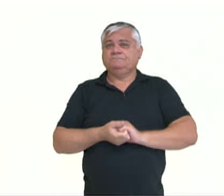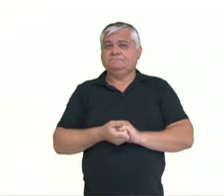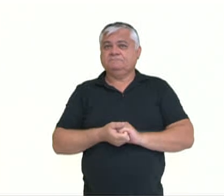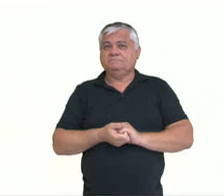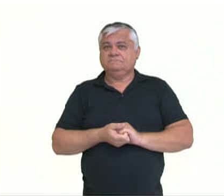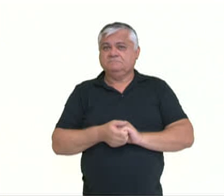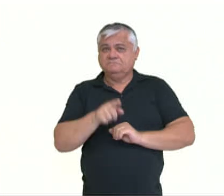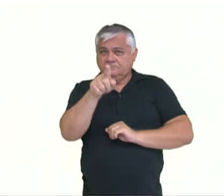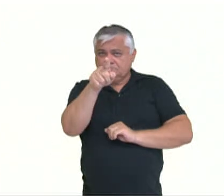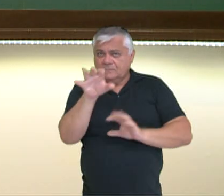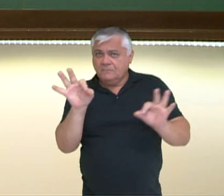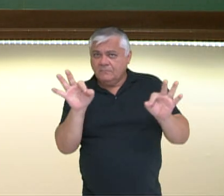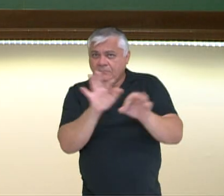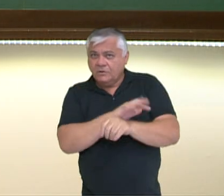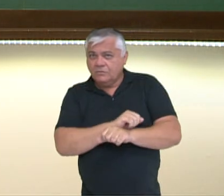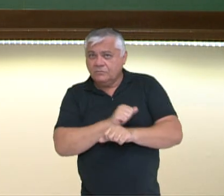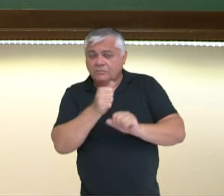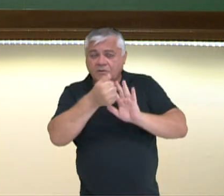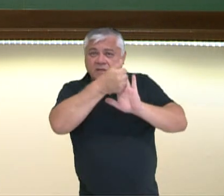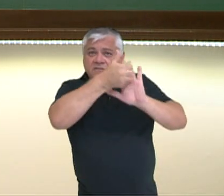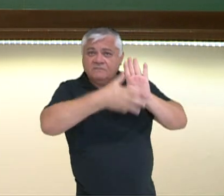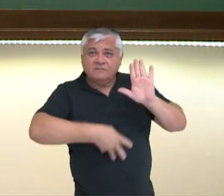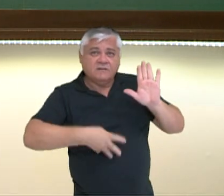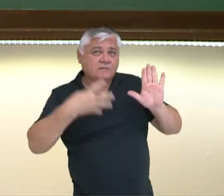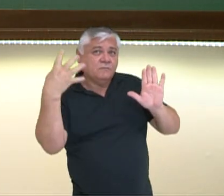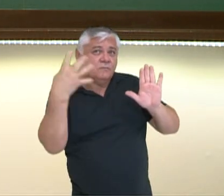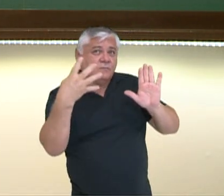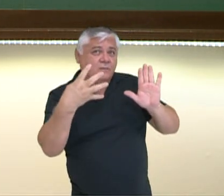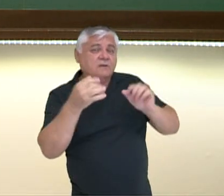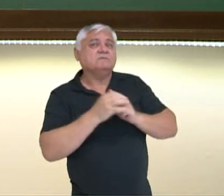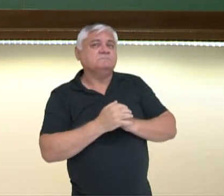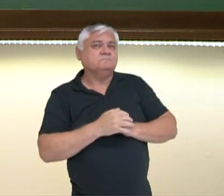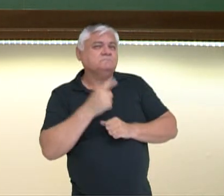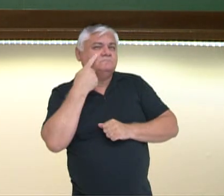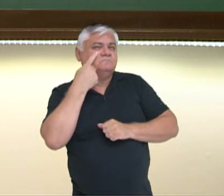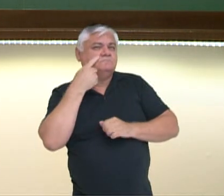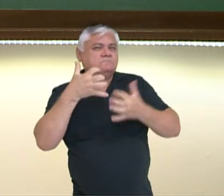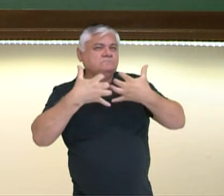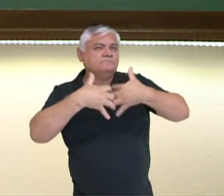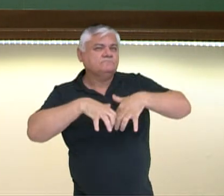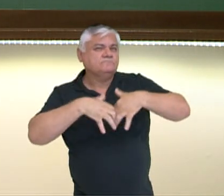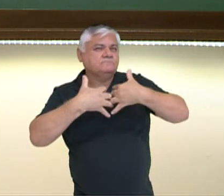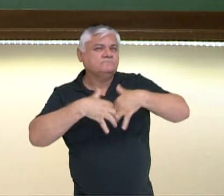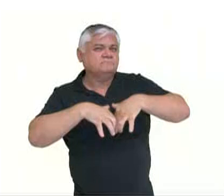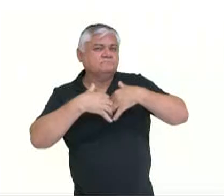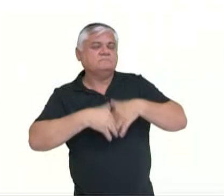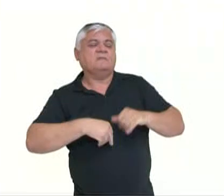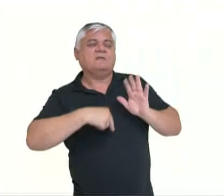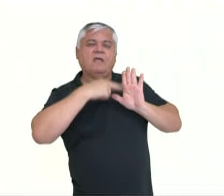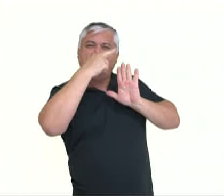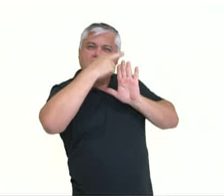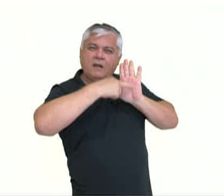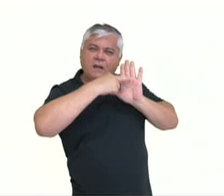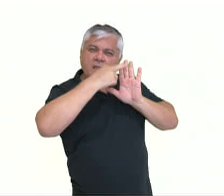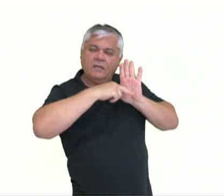Preparados para a atividade 4 agora? Vamos analisar um pouquinho. Releia o trecho e